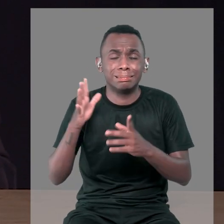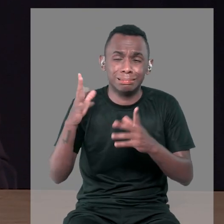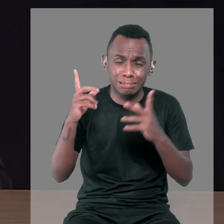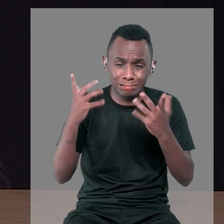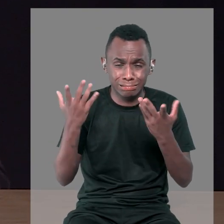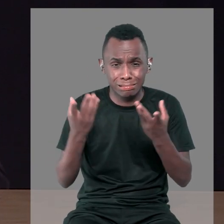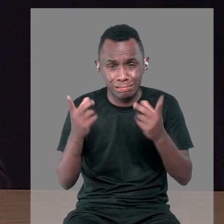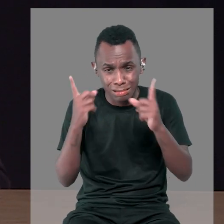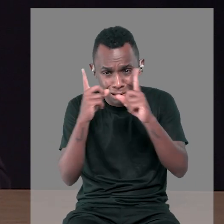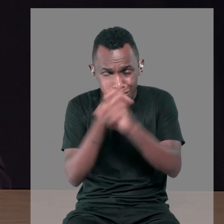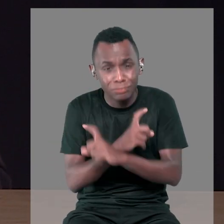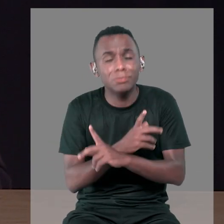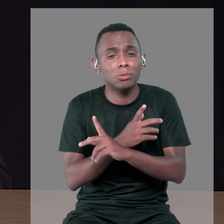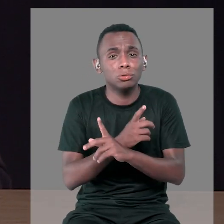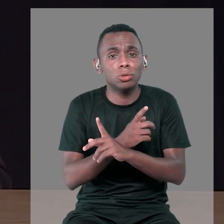fim da guerra.